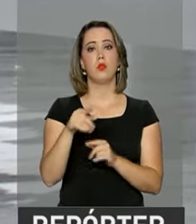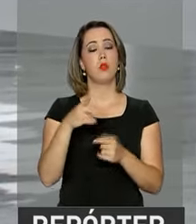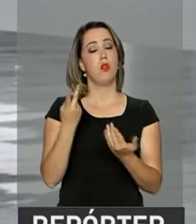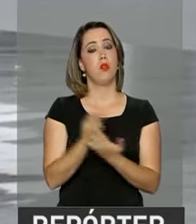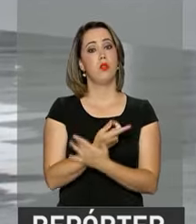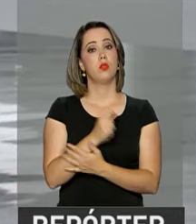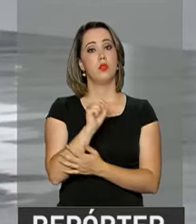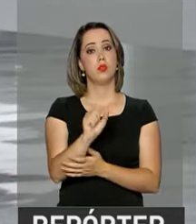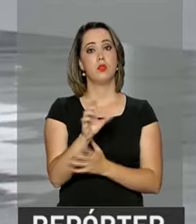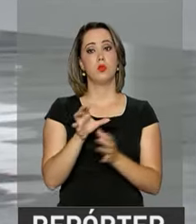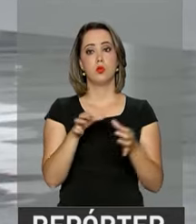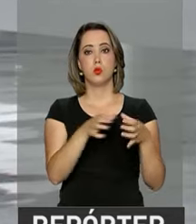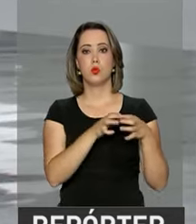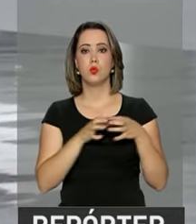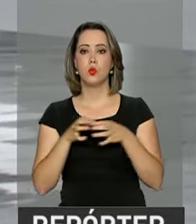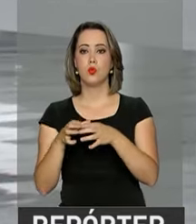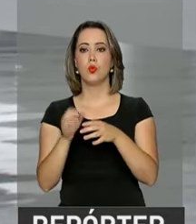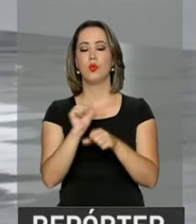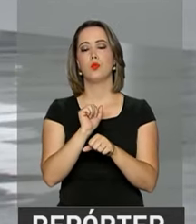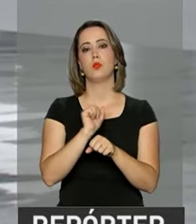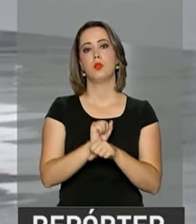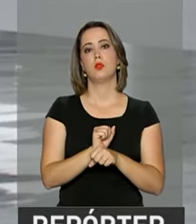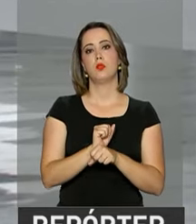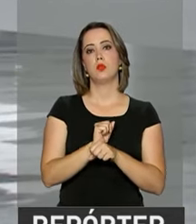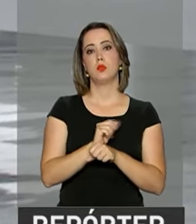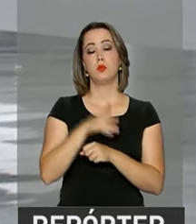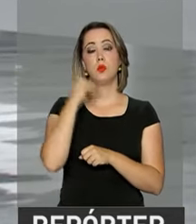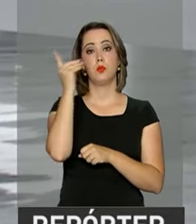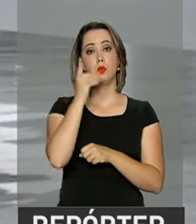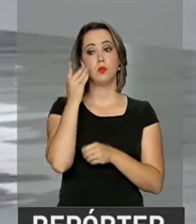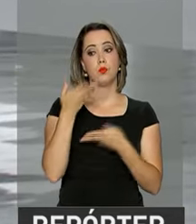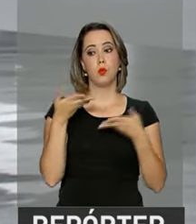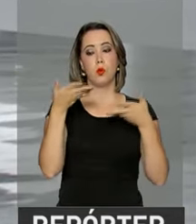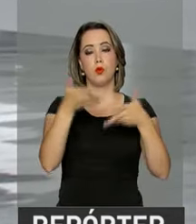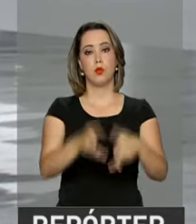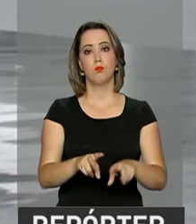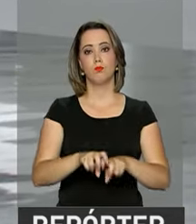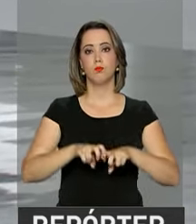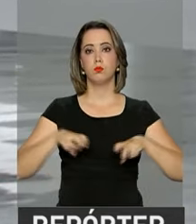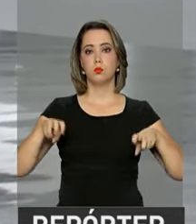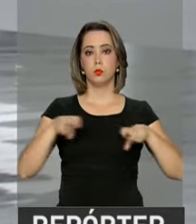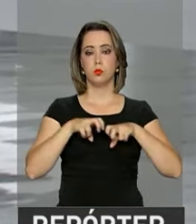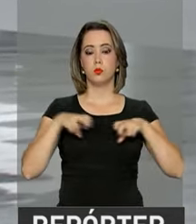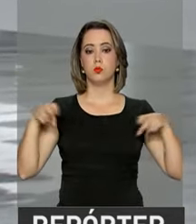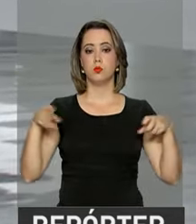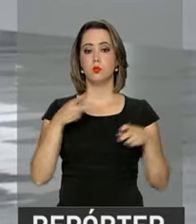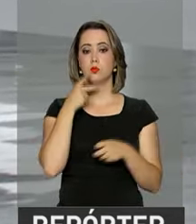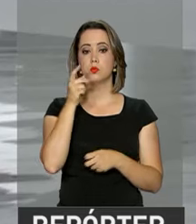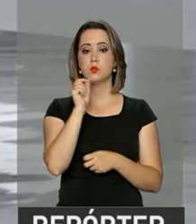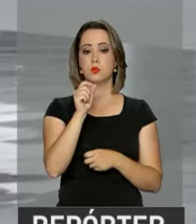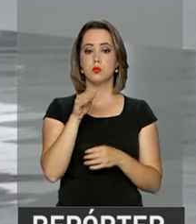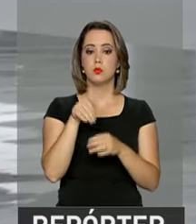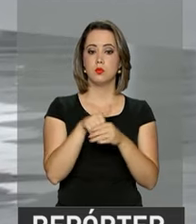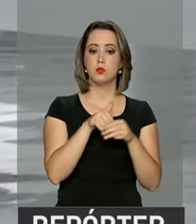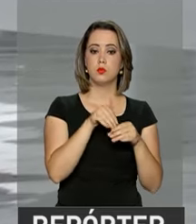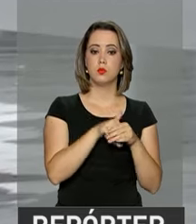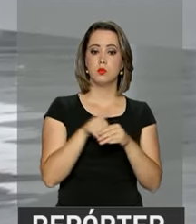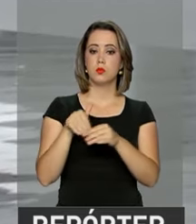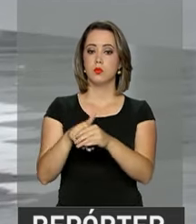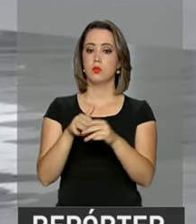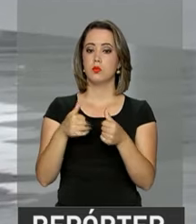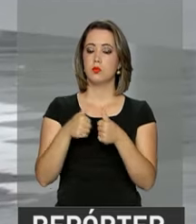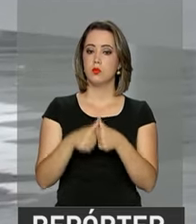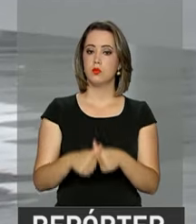isso ocorre as comissões são paralisadas para os deputados irem ao plenário e fazerem as votações que